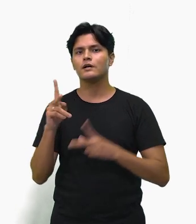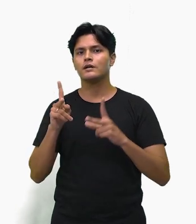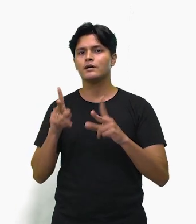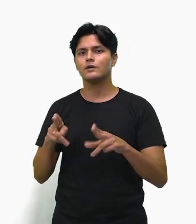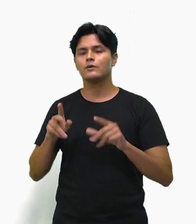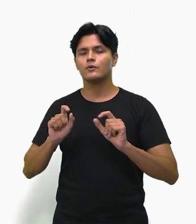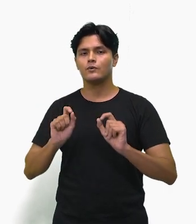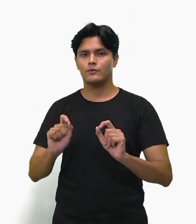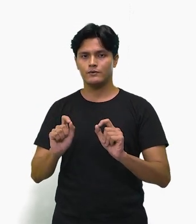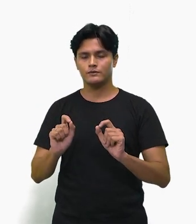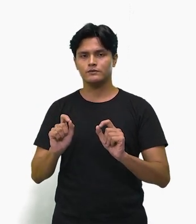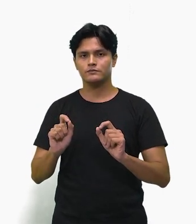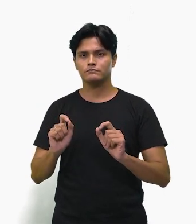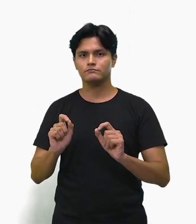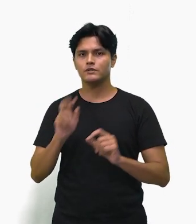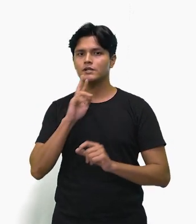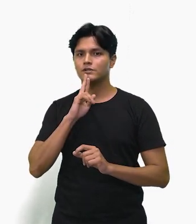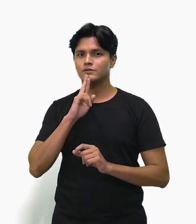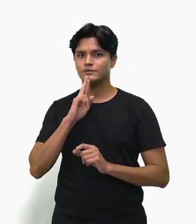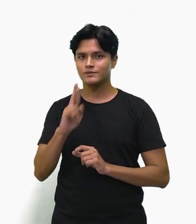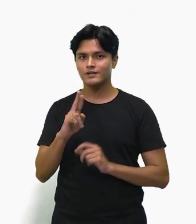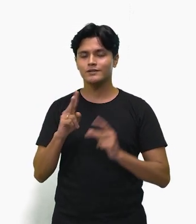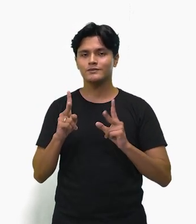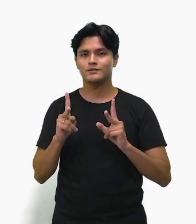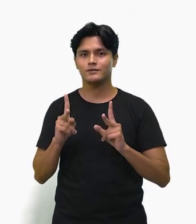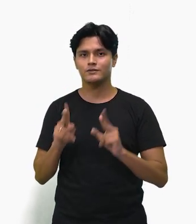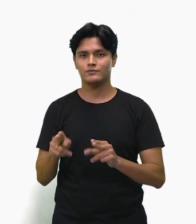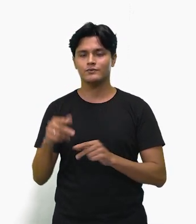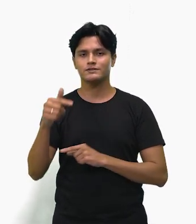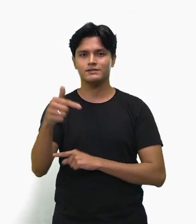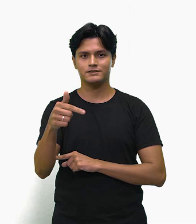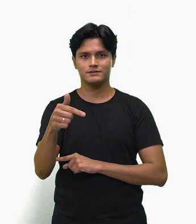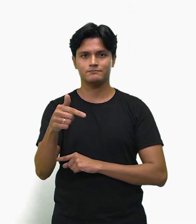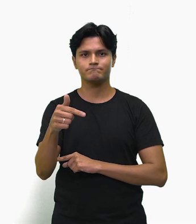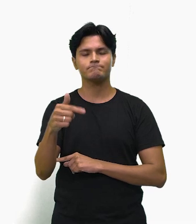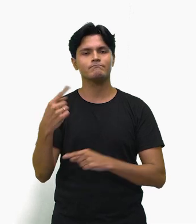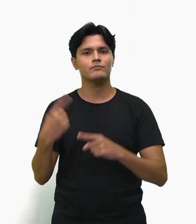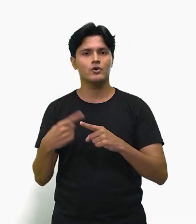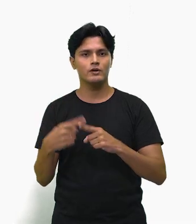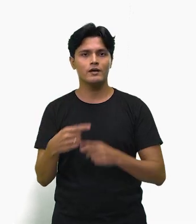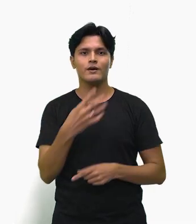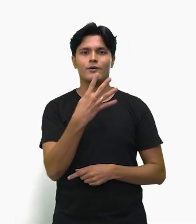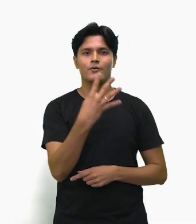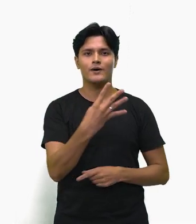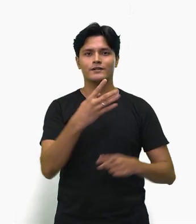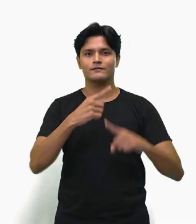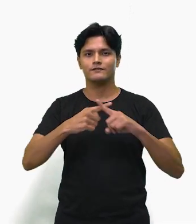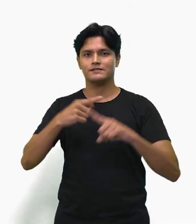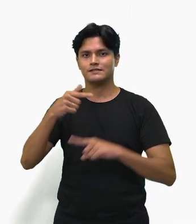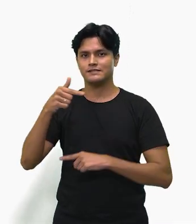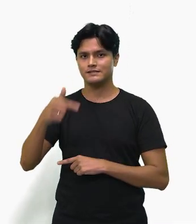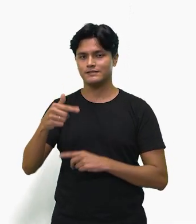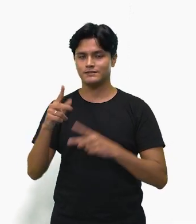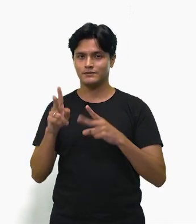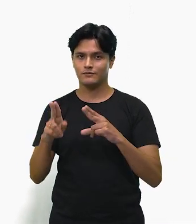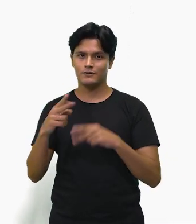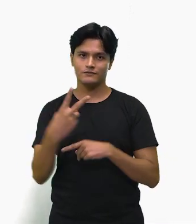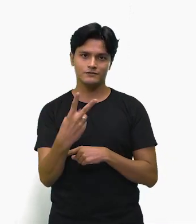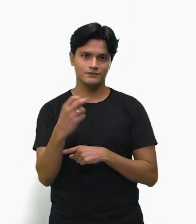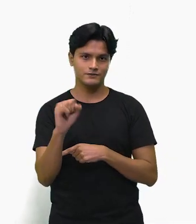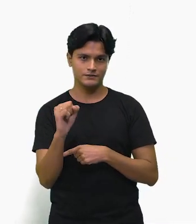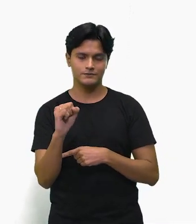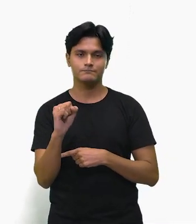é igual a quanto? É igual a 7, porque 4 vezes 7 é igual